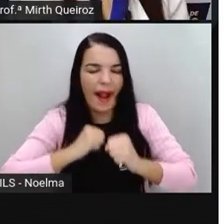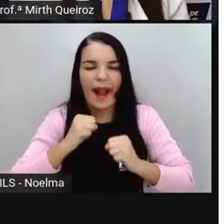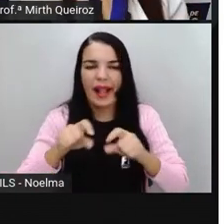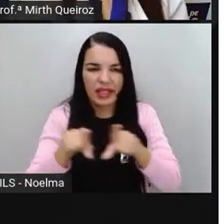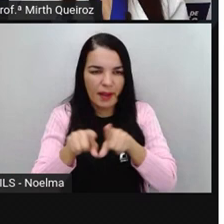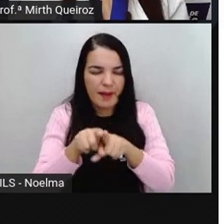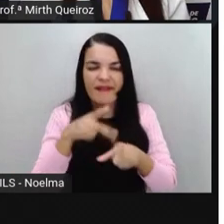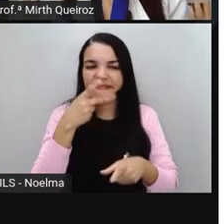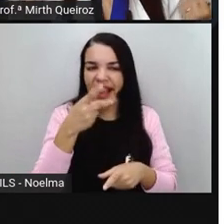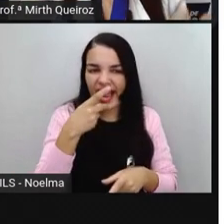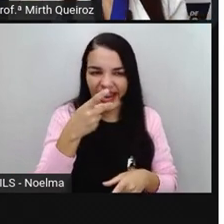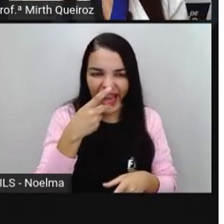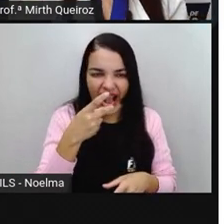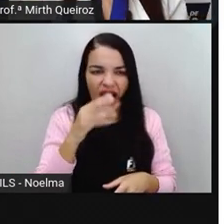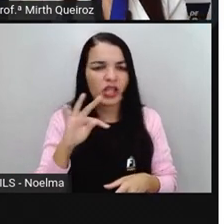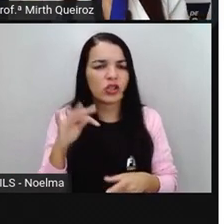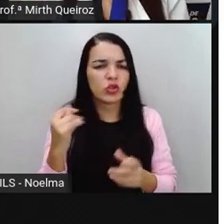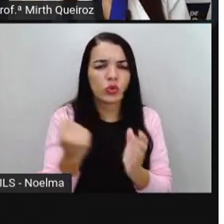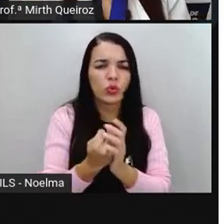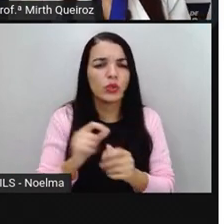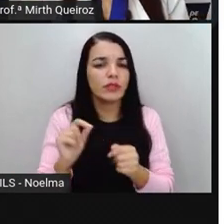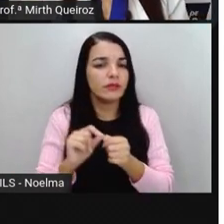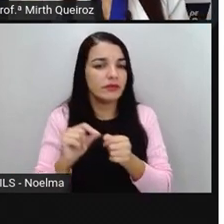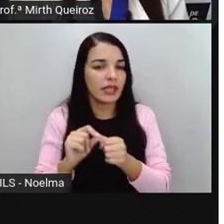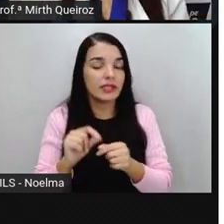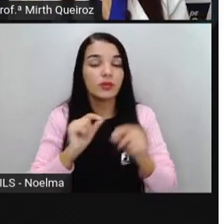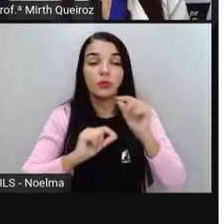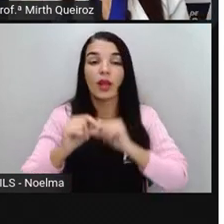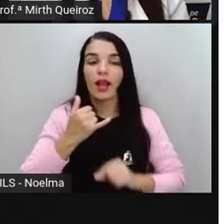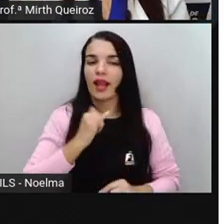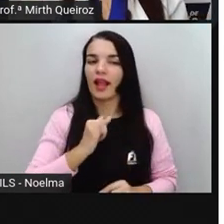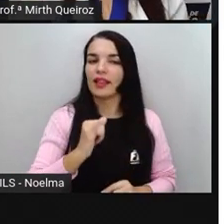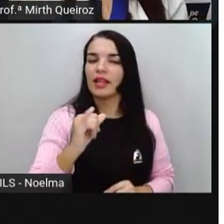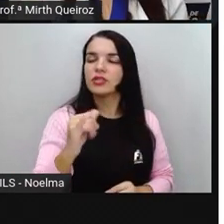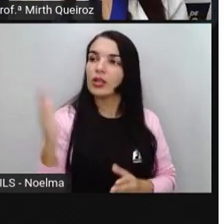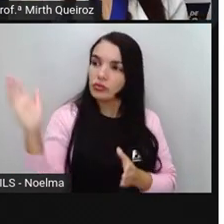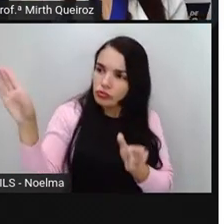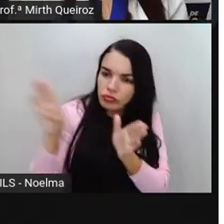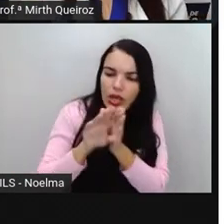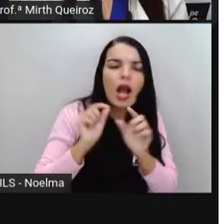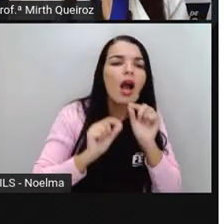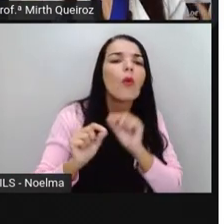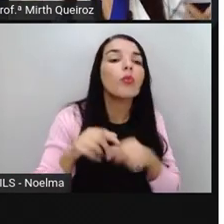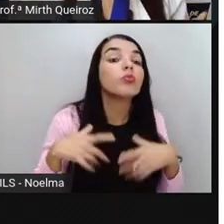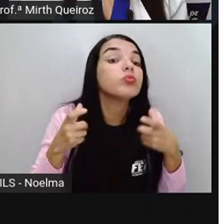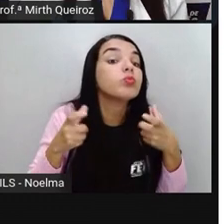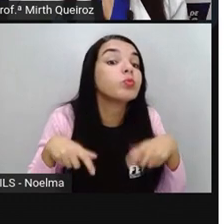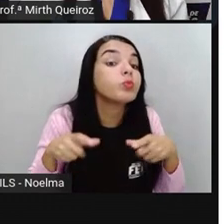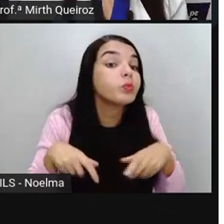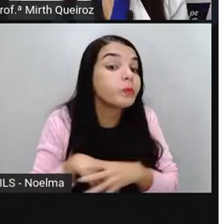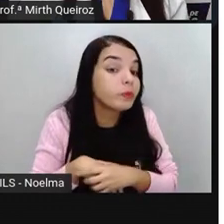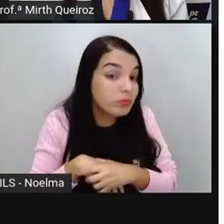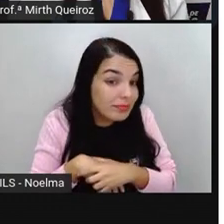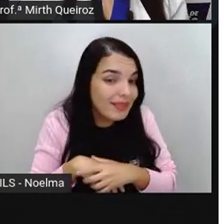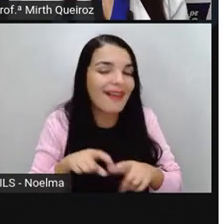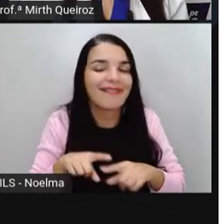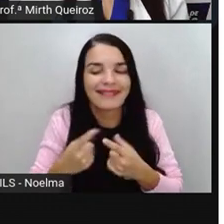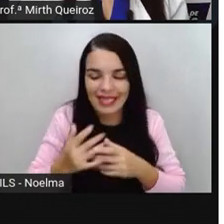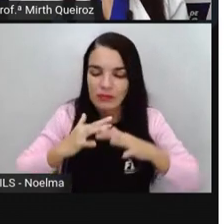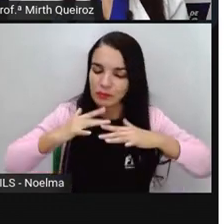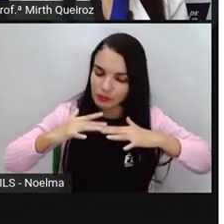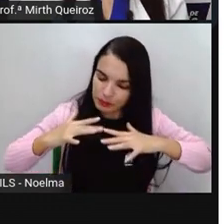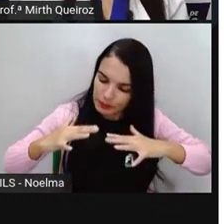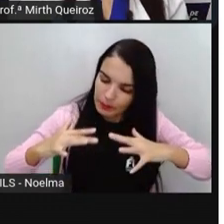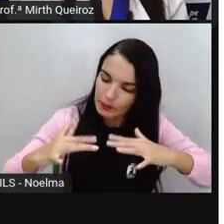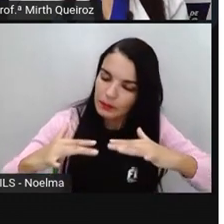mesmo falar, tudo que a gente faz, essa energia que a gente tem, vem de algum lugar. E seria esse fluxo de energia. E